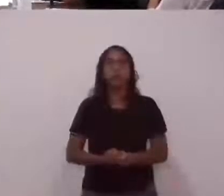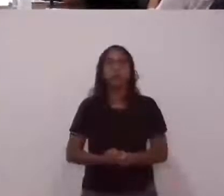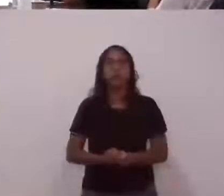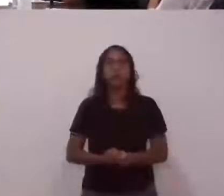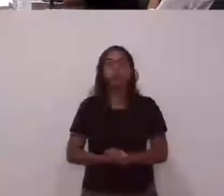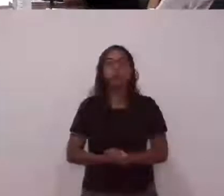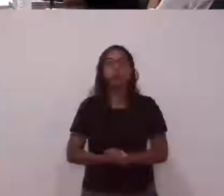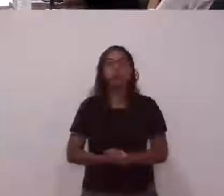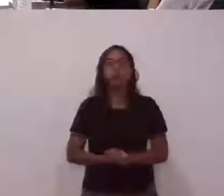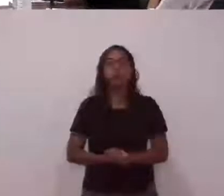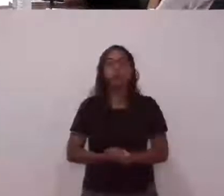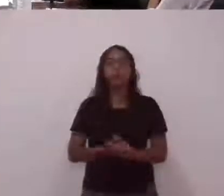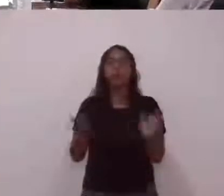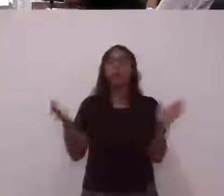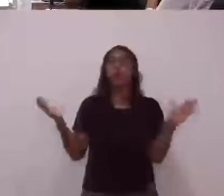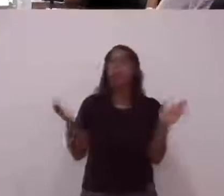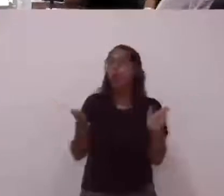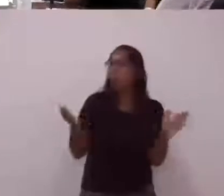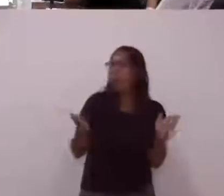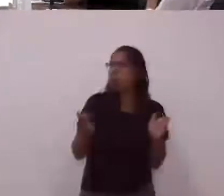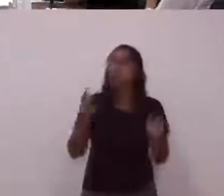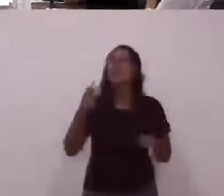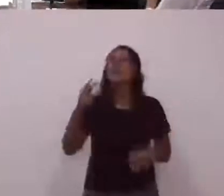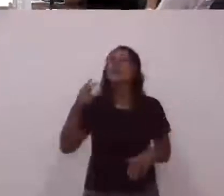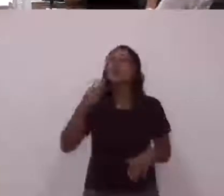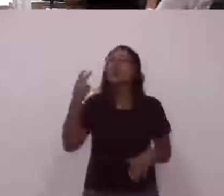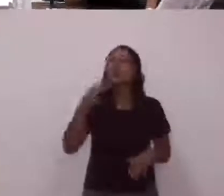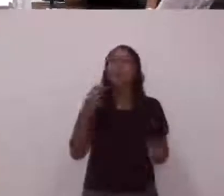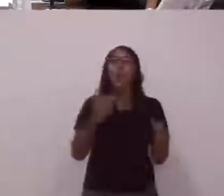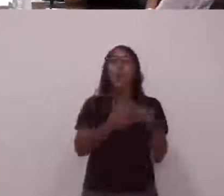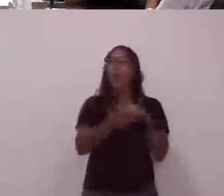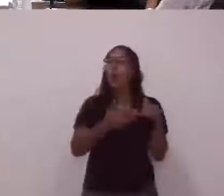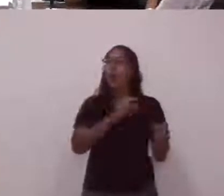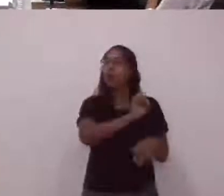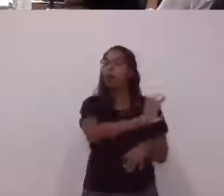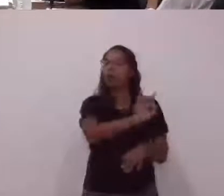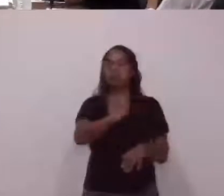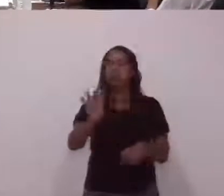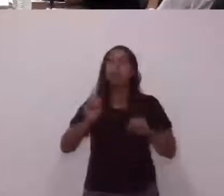Nesse momento é aberto a todos os vereadores o uso da palavra por cinco minutos.